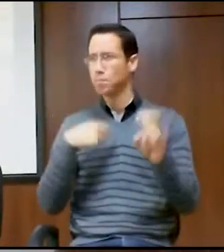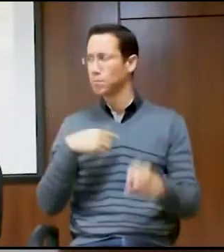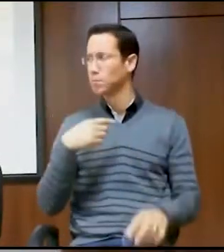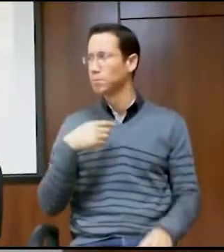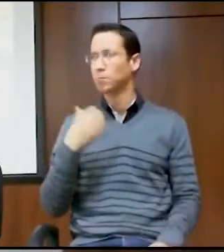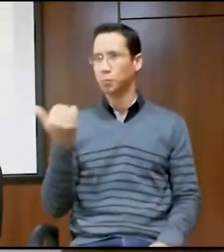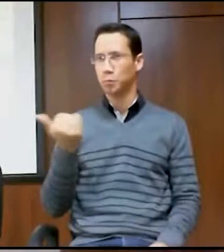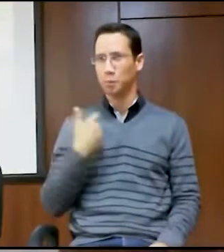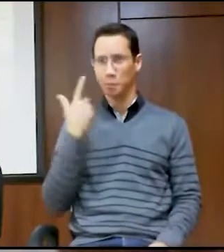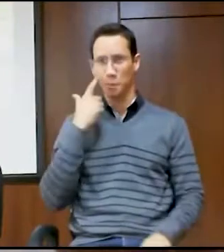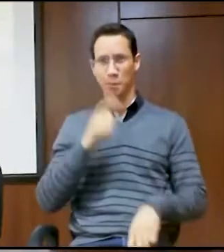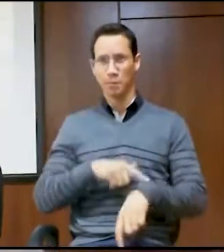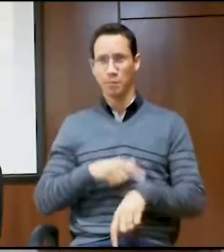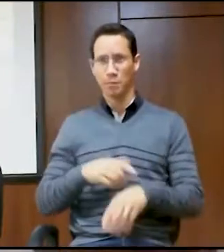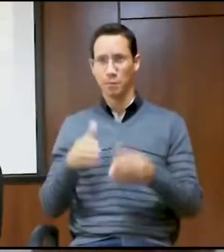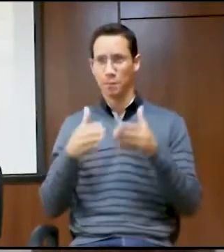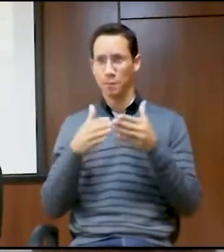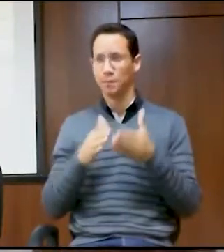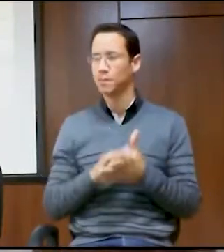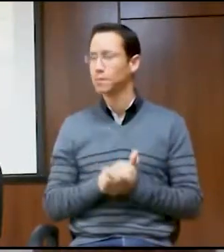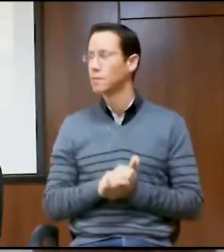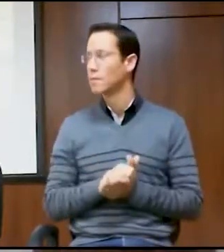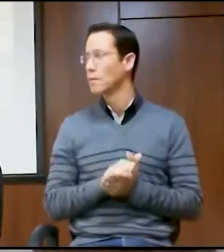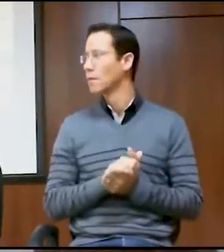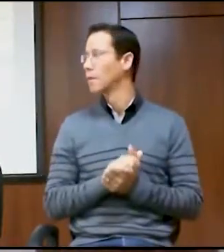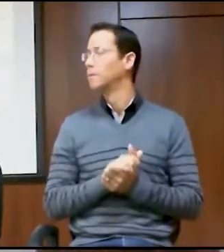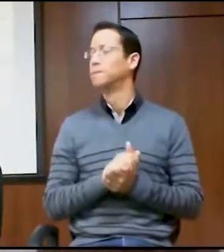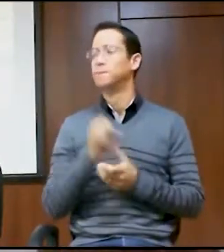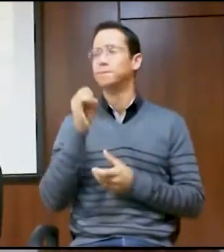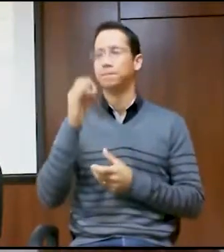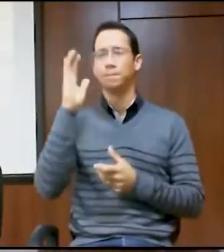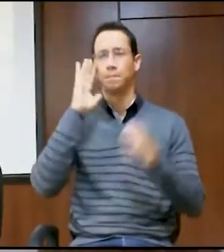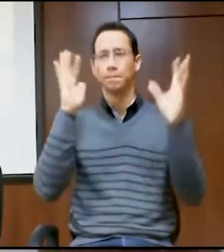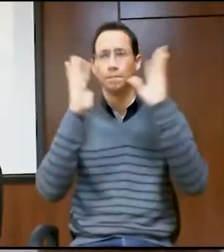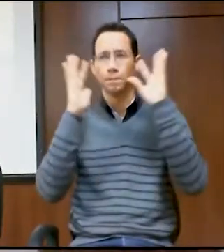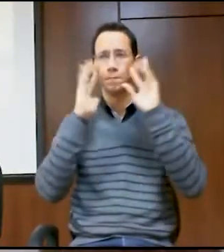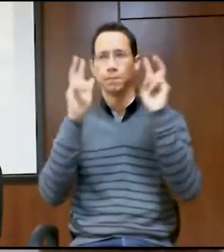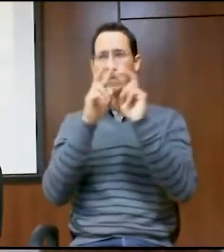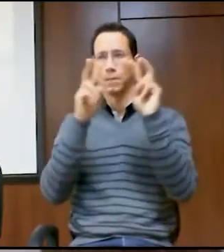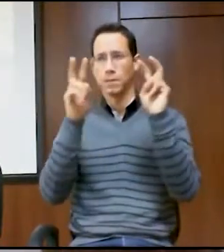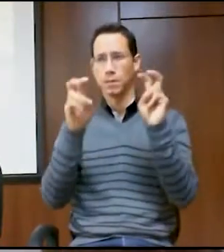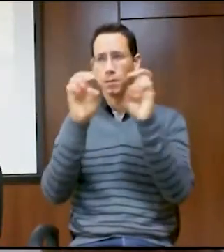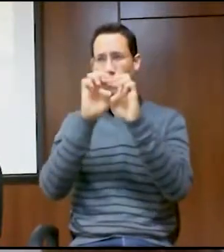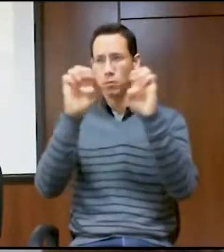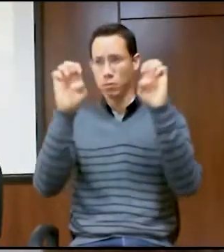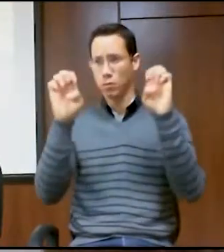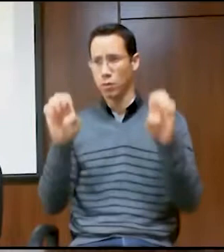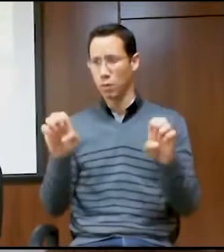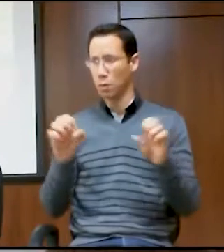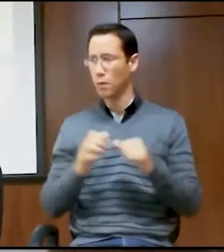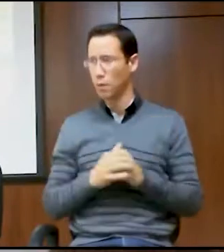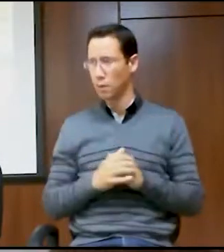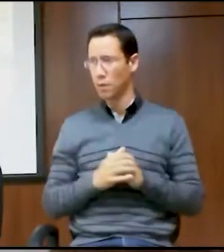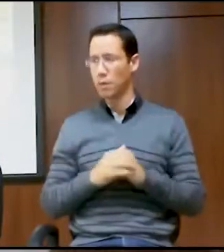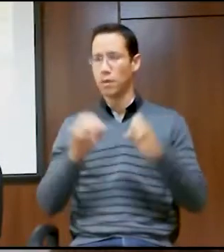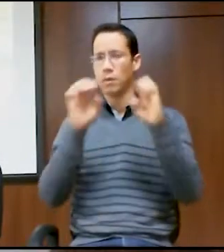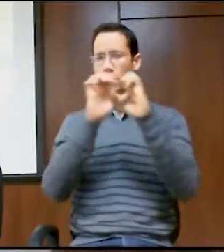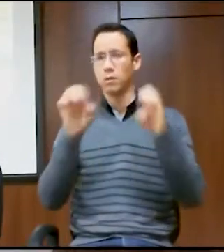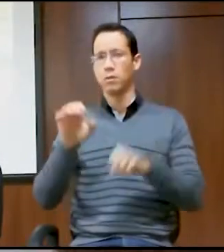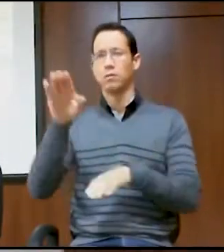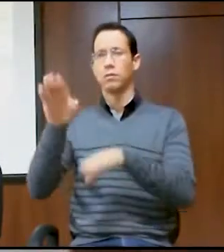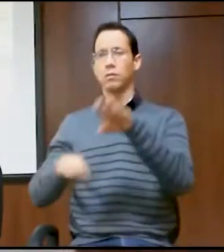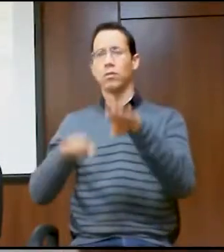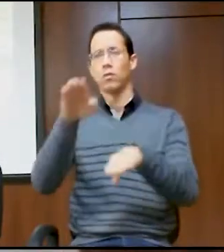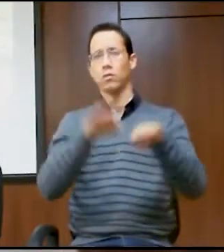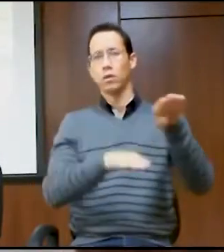dá me avisa. Se a gente pensar essa questão estrutural, que é a questão da